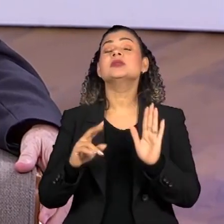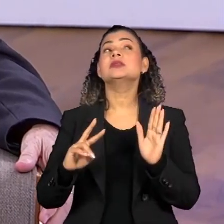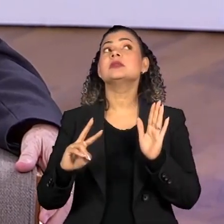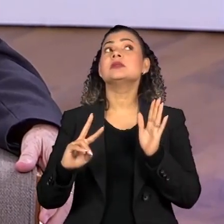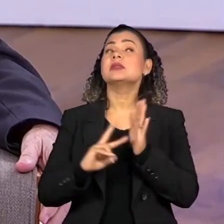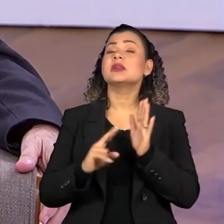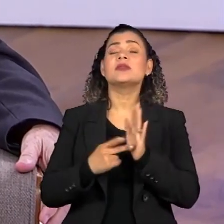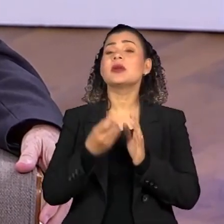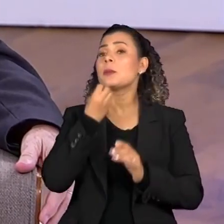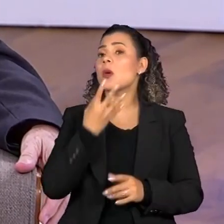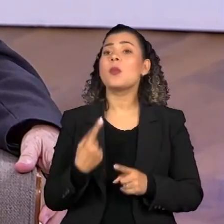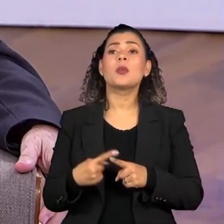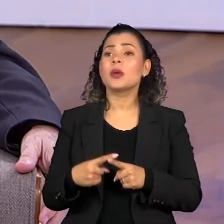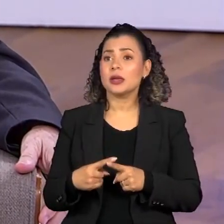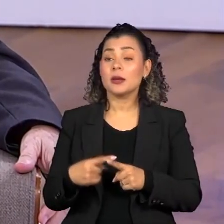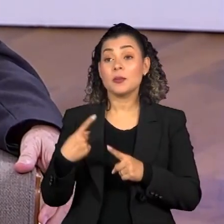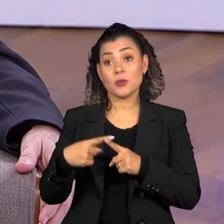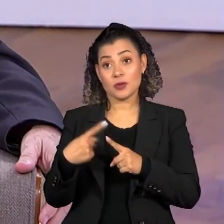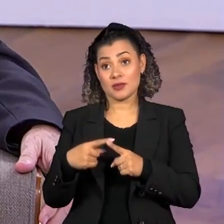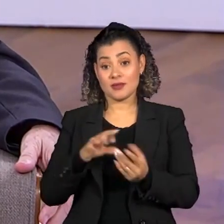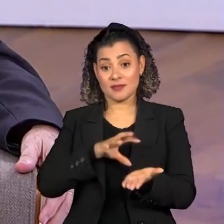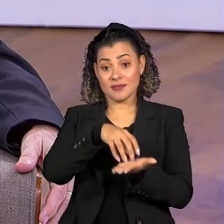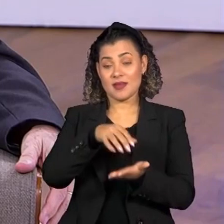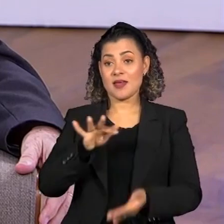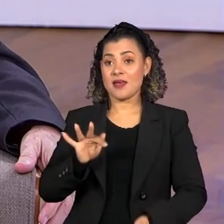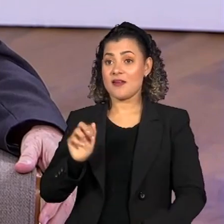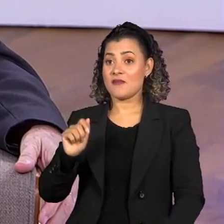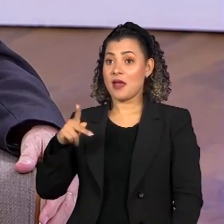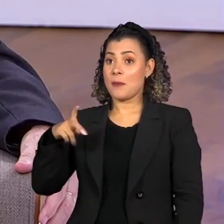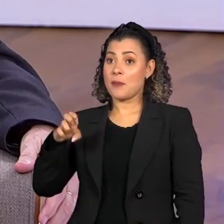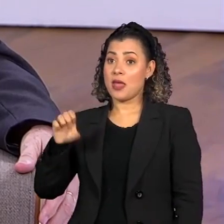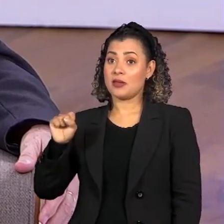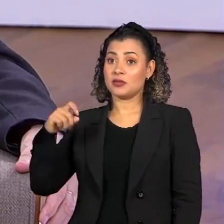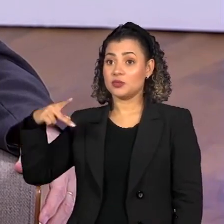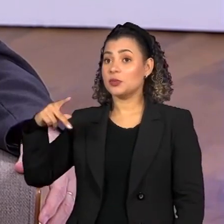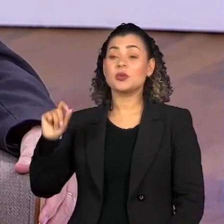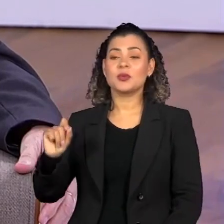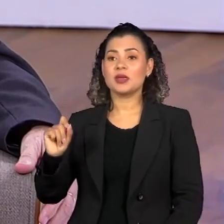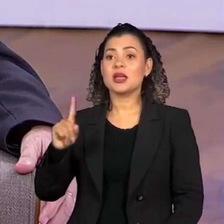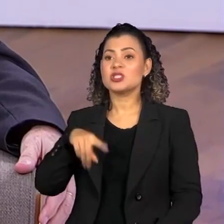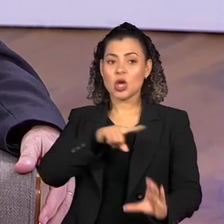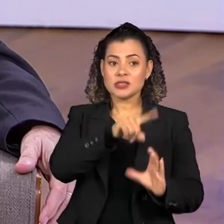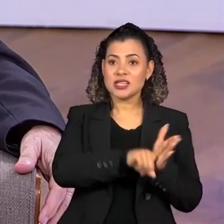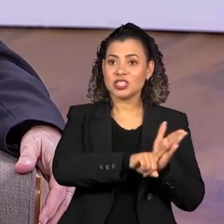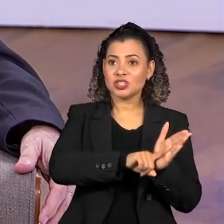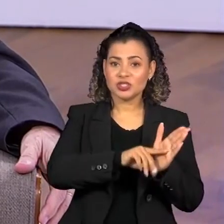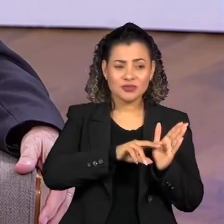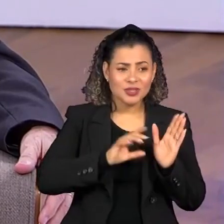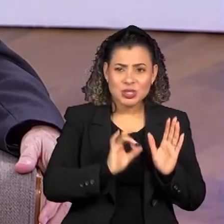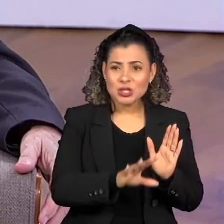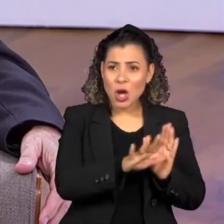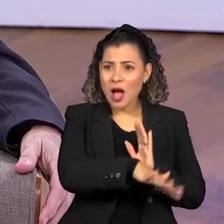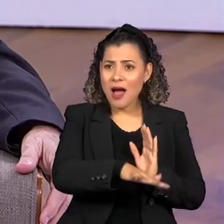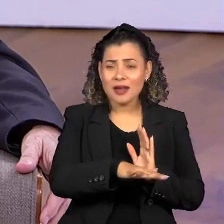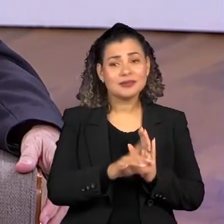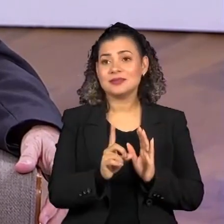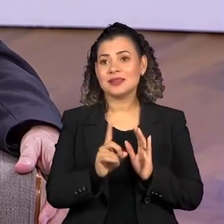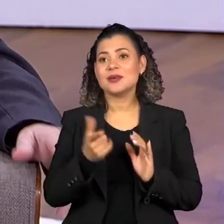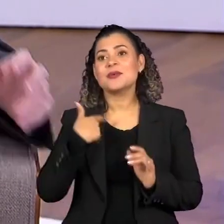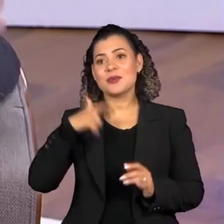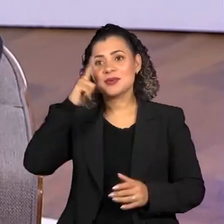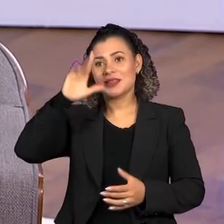porque a Fapesp tem uma base de apoio que vai muito além da comunidade científica porque ela é realmente